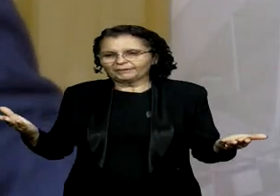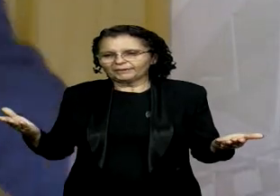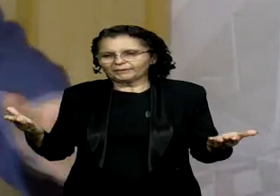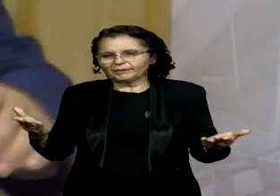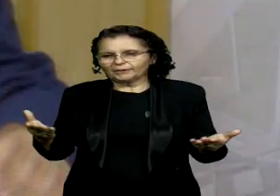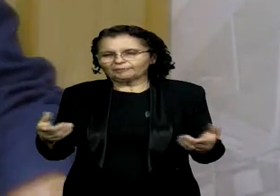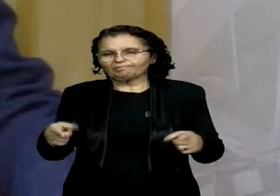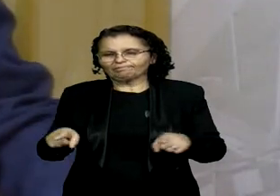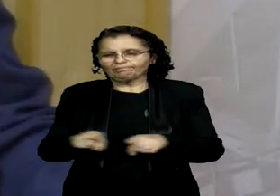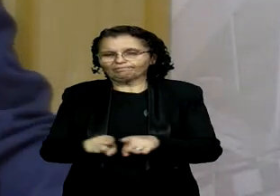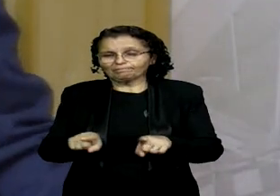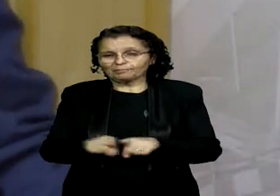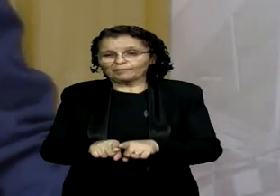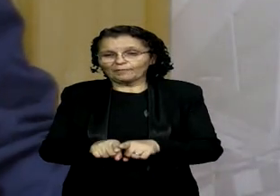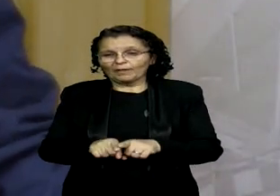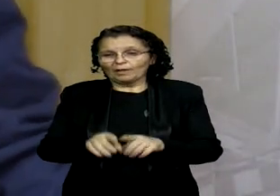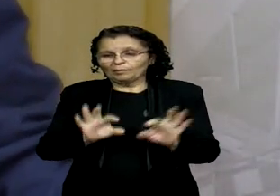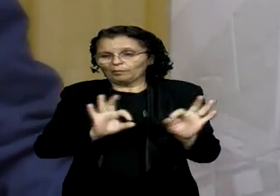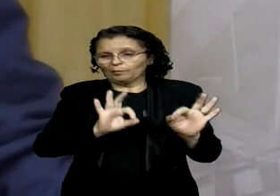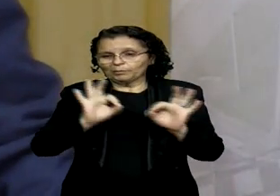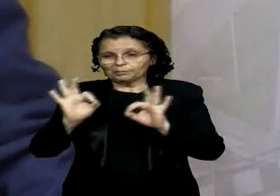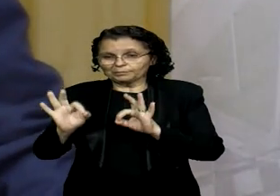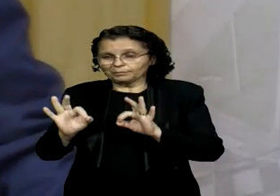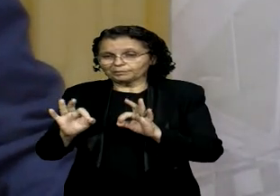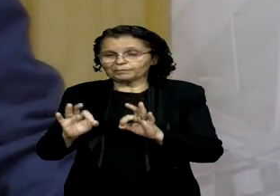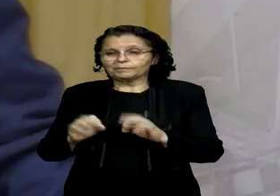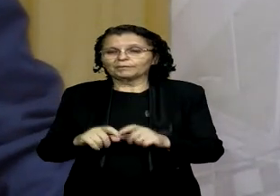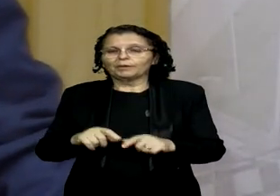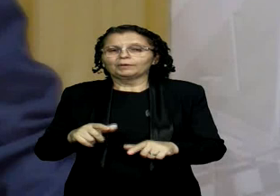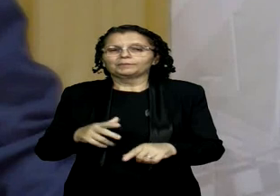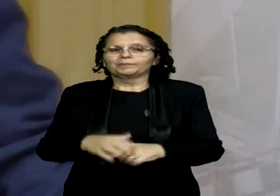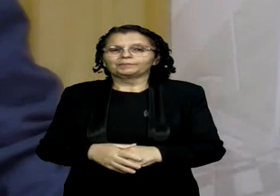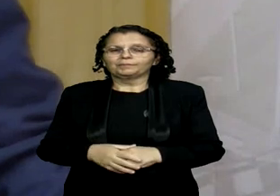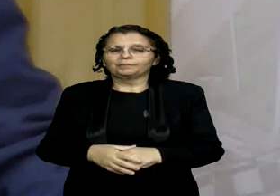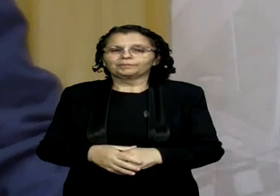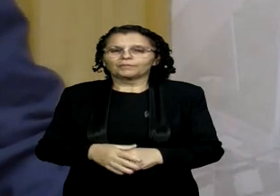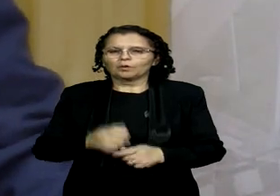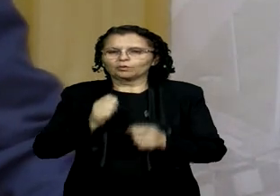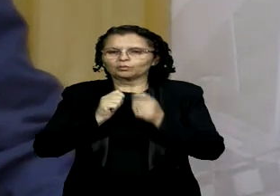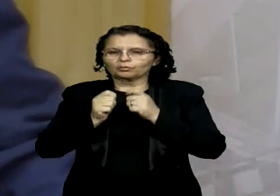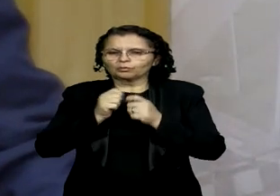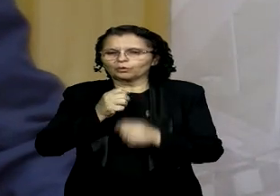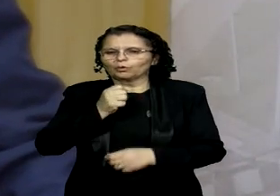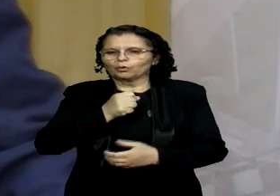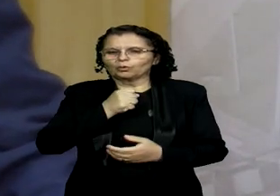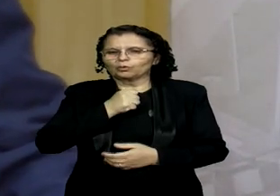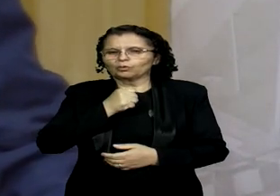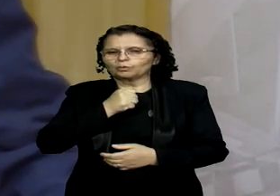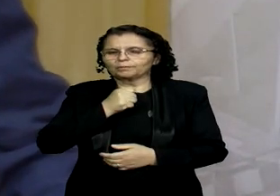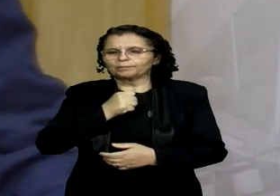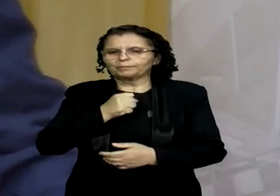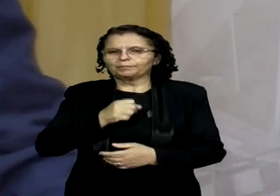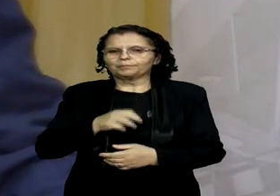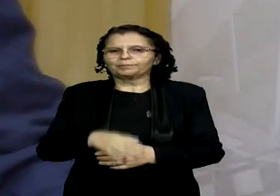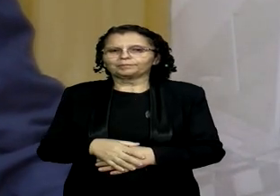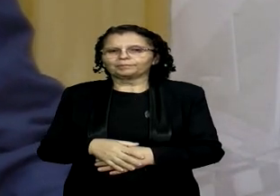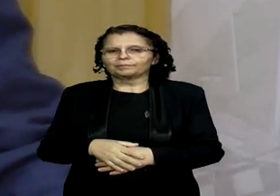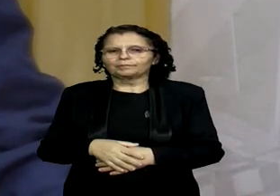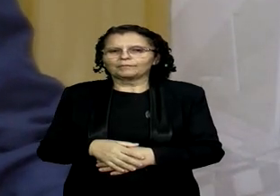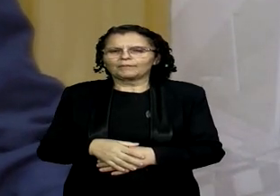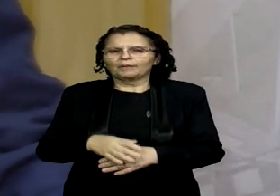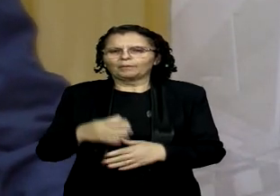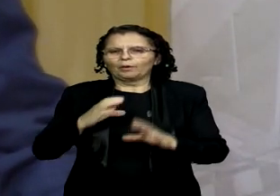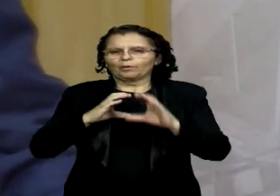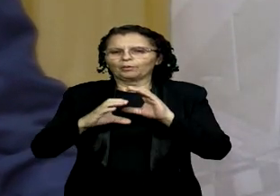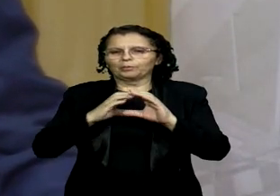quero também me dirigir aqui à imprensa, em nome aqui dos jornalistas, um dos âncoras dos meios